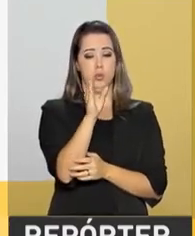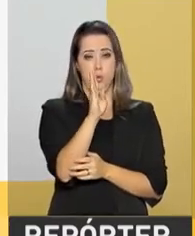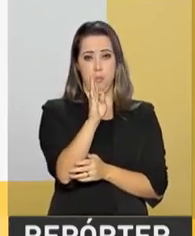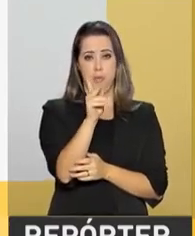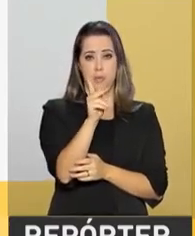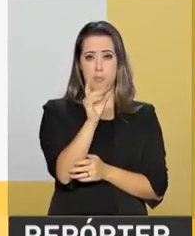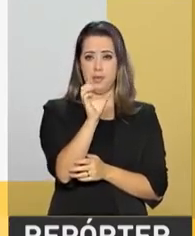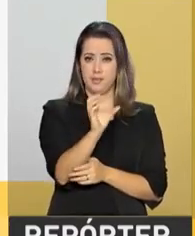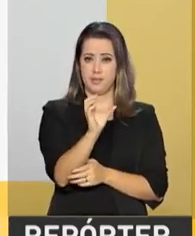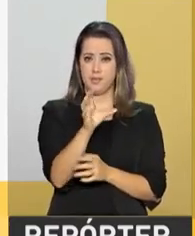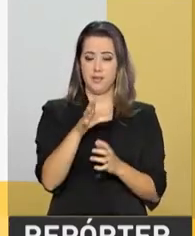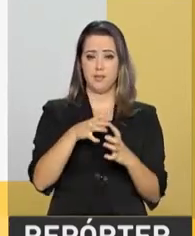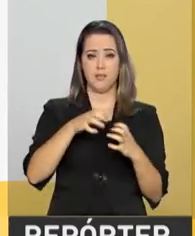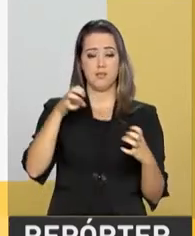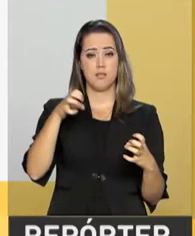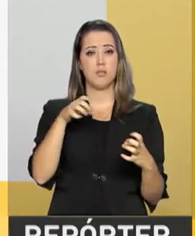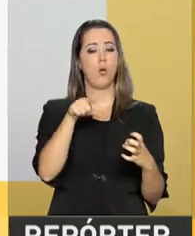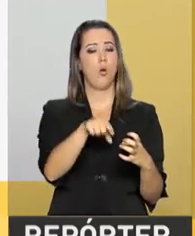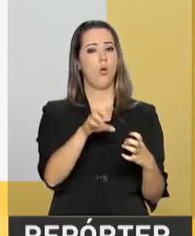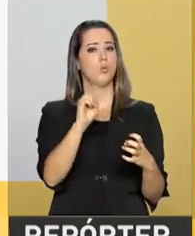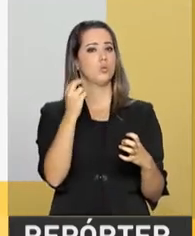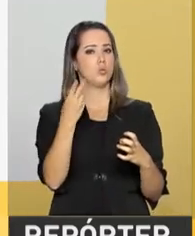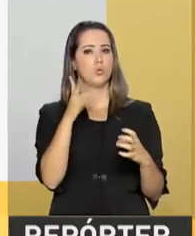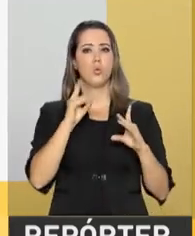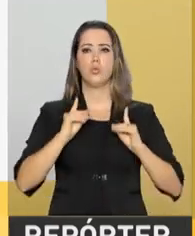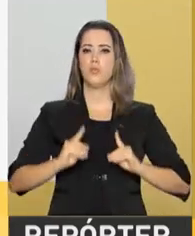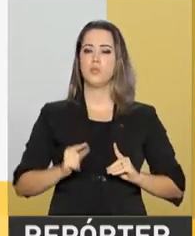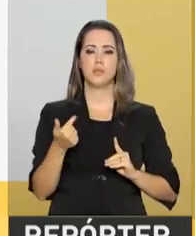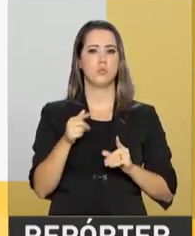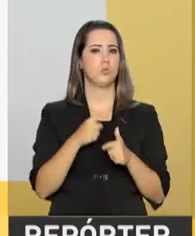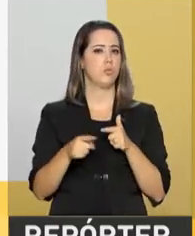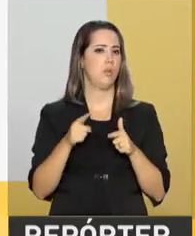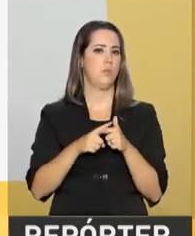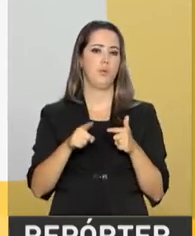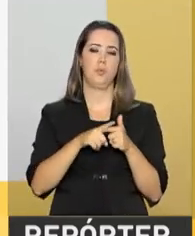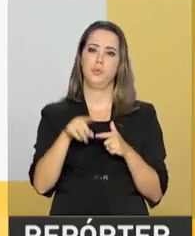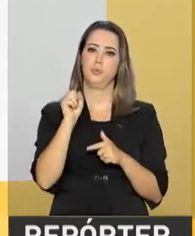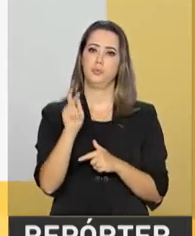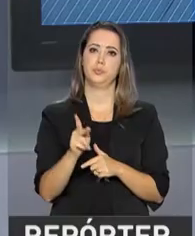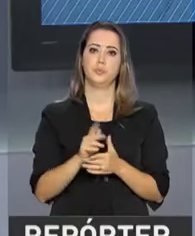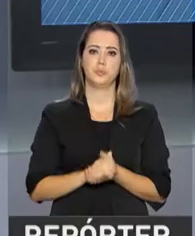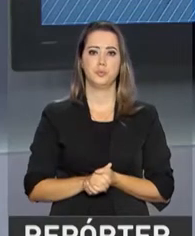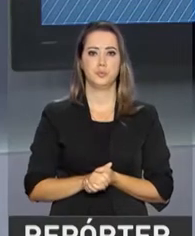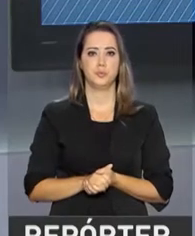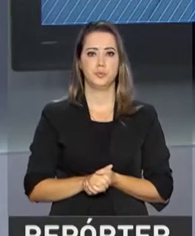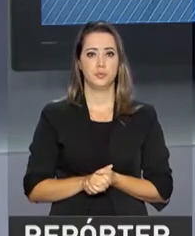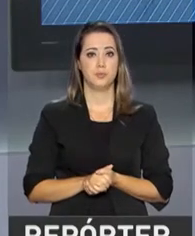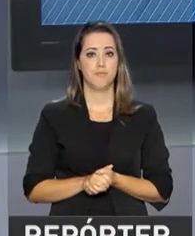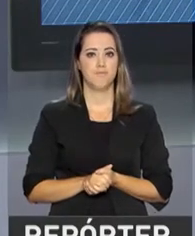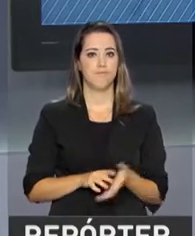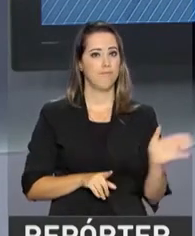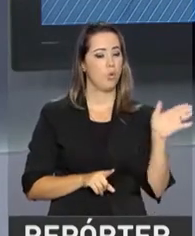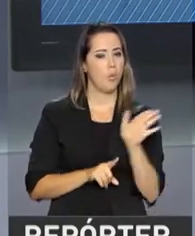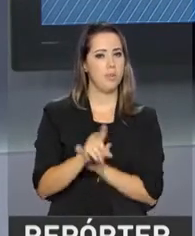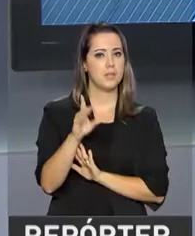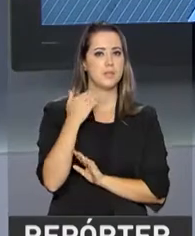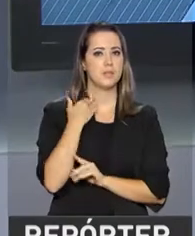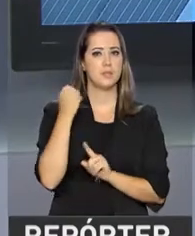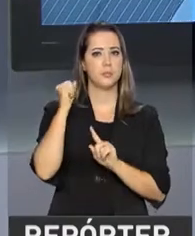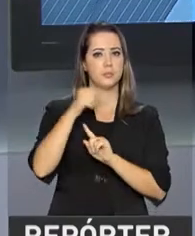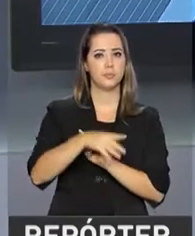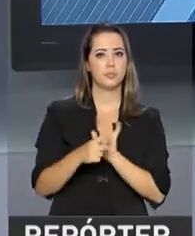são os deficientes estes não são atingidos pela reforma da previdência uma pesquisa do banco central